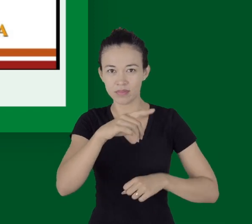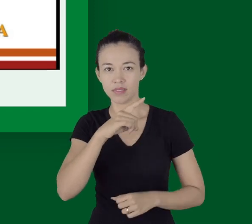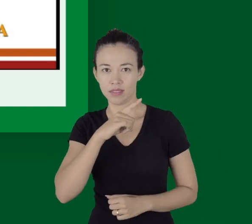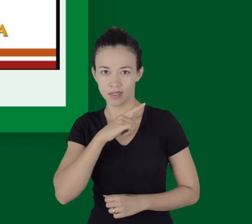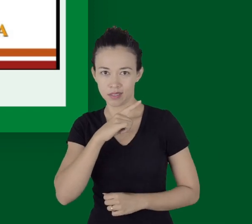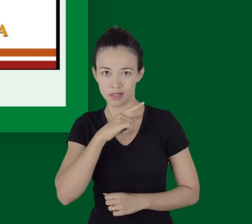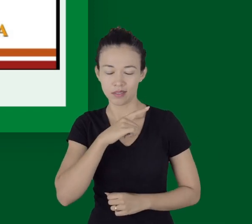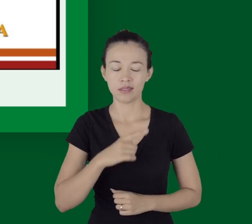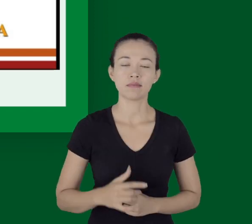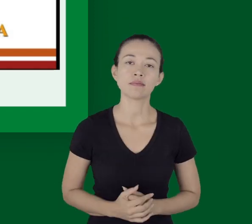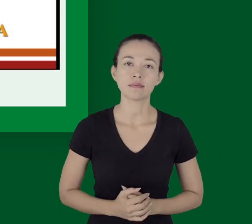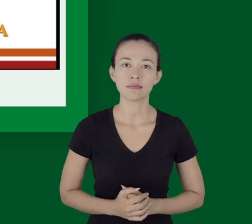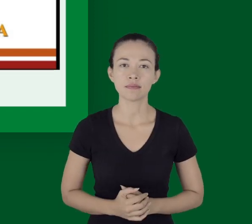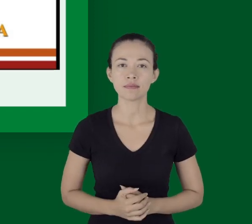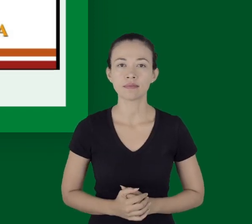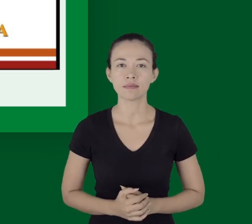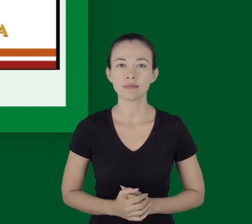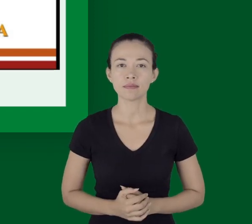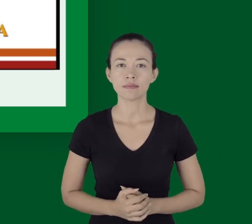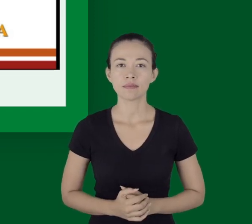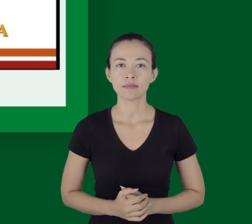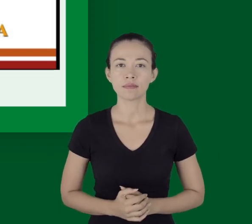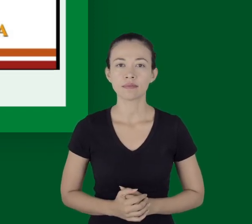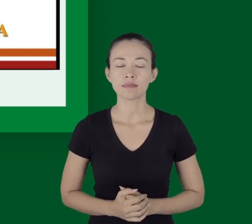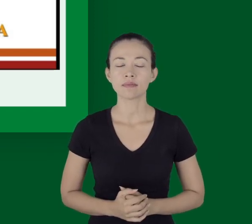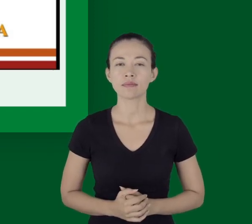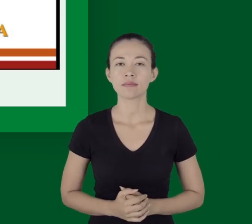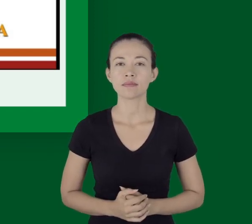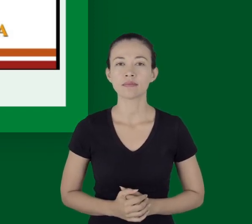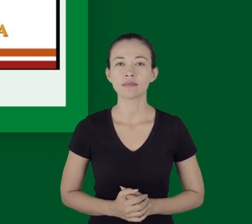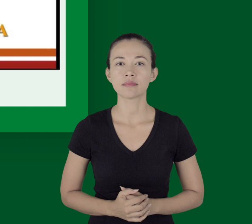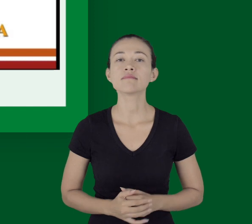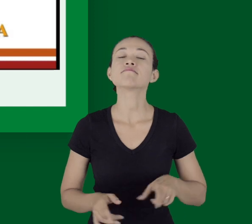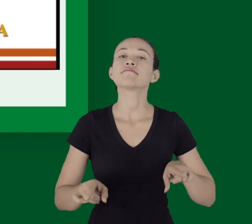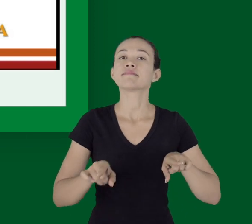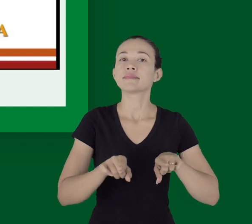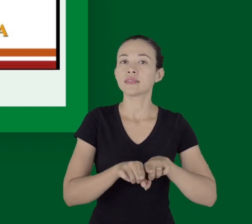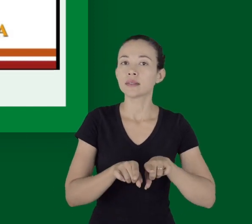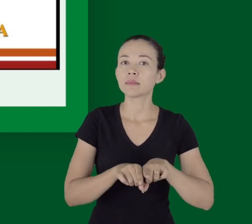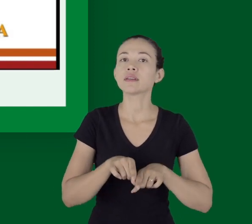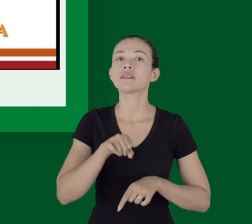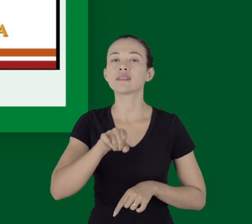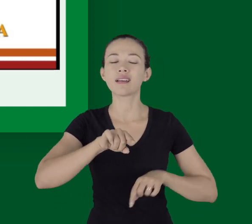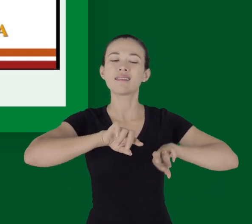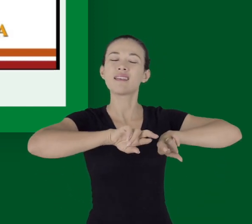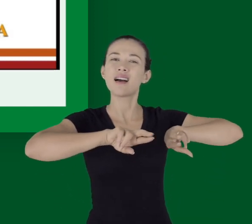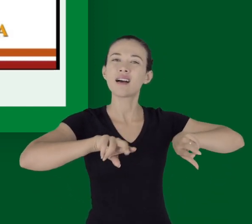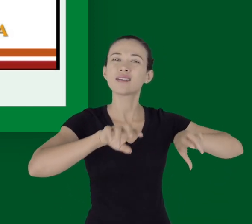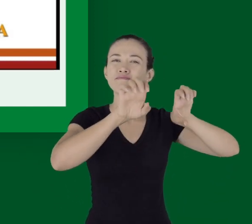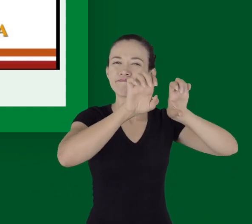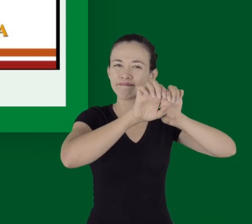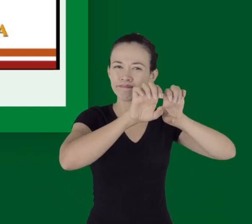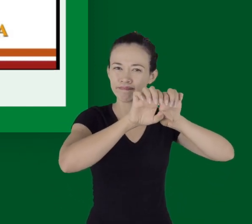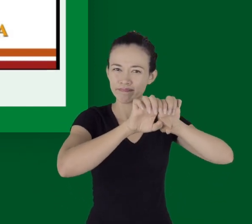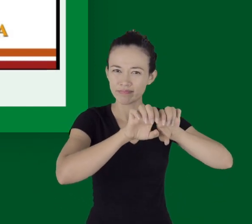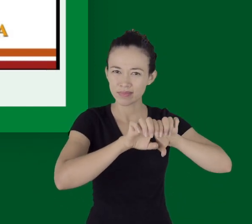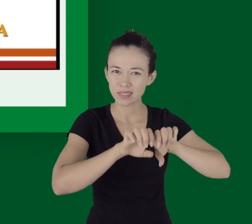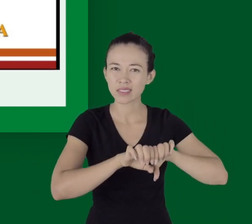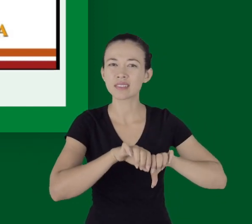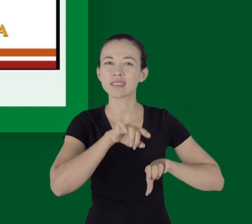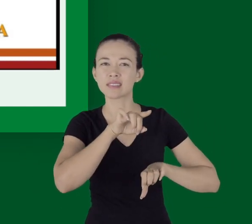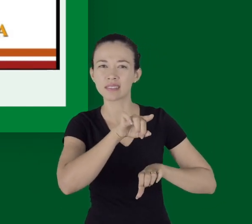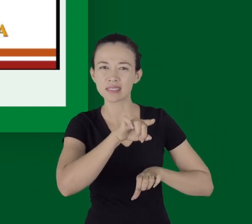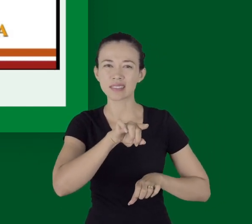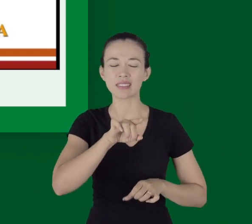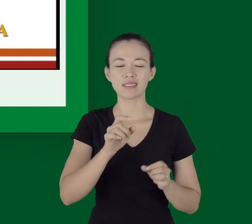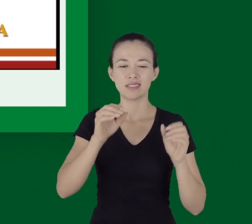vasos, seja apenas por um processo de resposta inflamatória mesmo, onde eu tenho respostas, né, vasoativas, né,